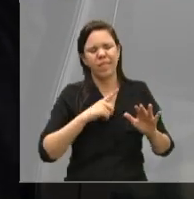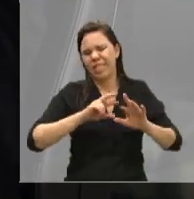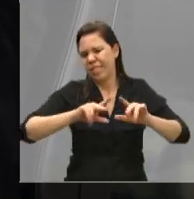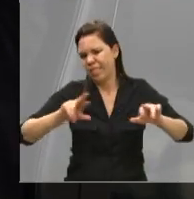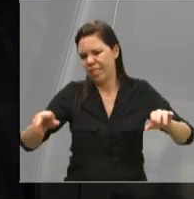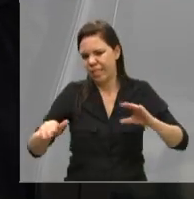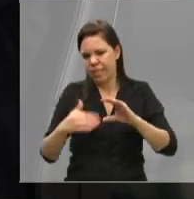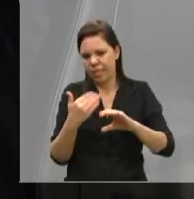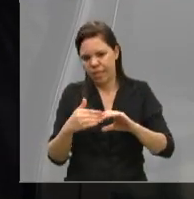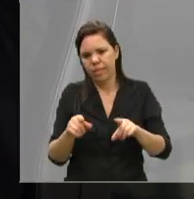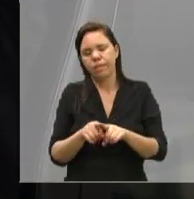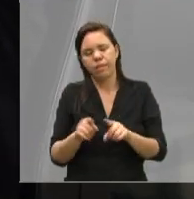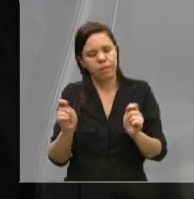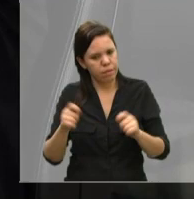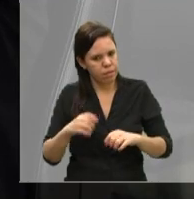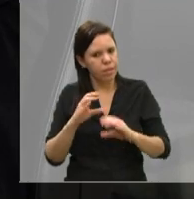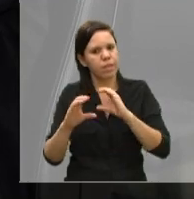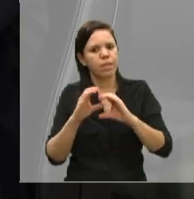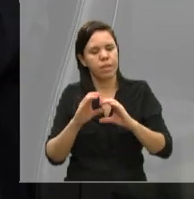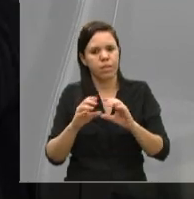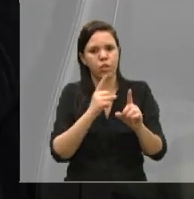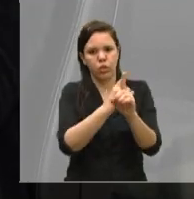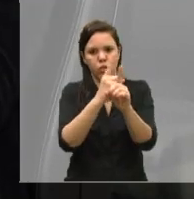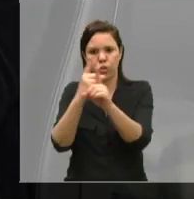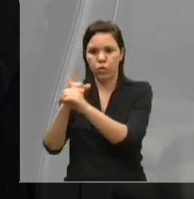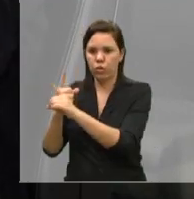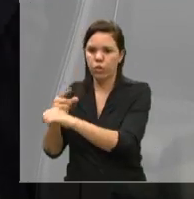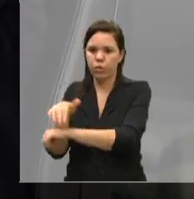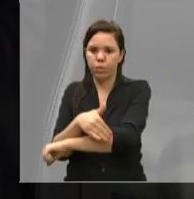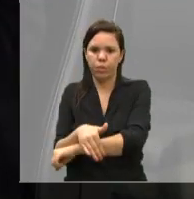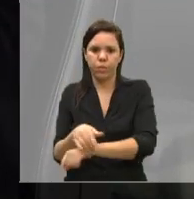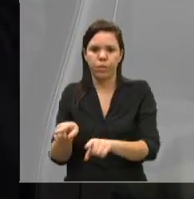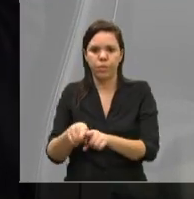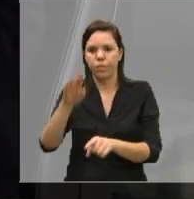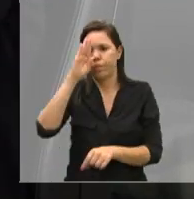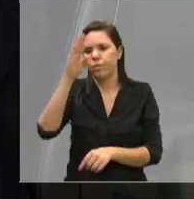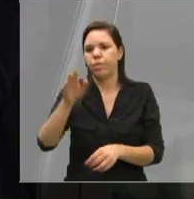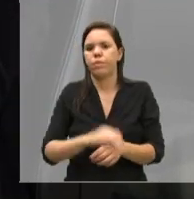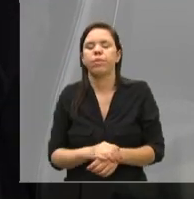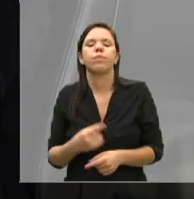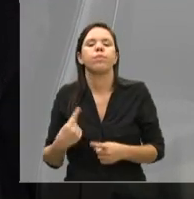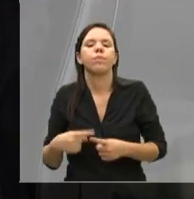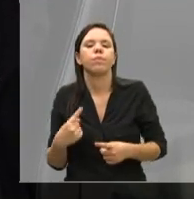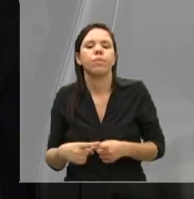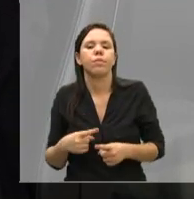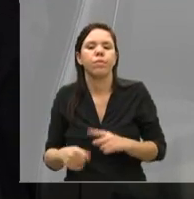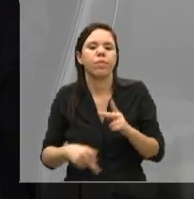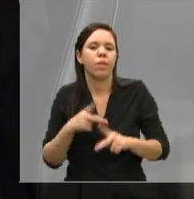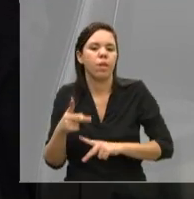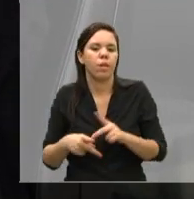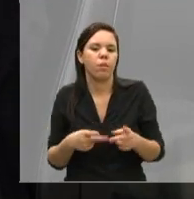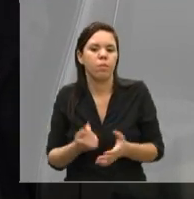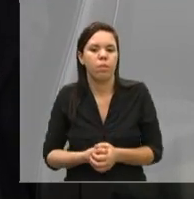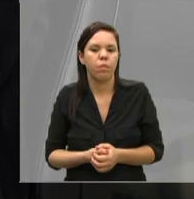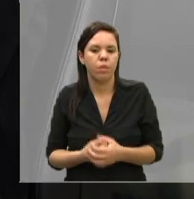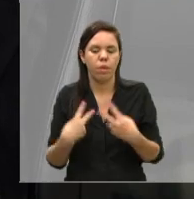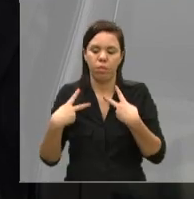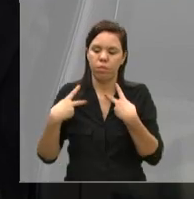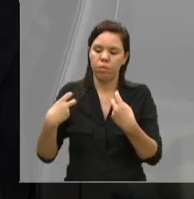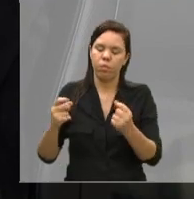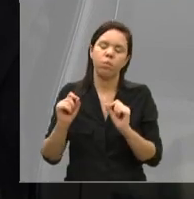de meios aí de comunicação, as pessoas que eu encontro na rua, principalmente porque as pessoas enxergam